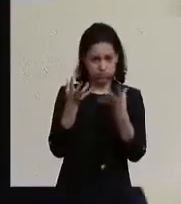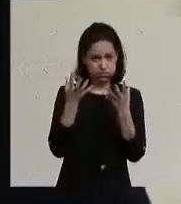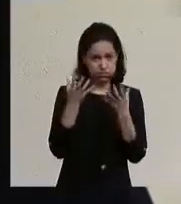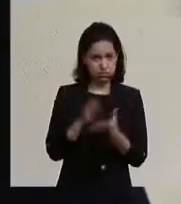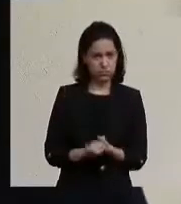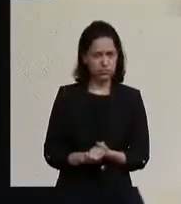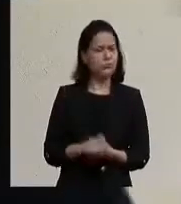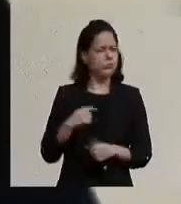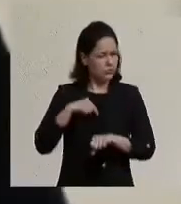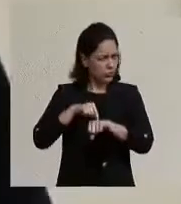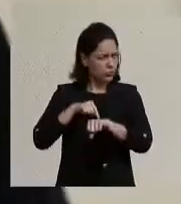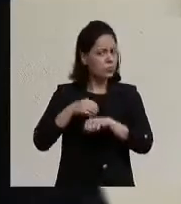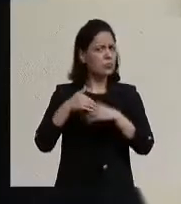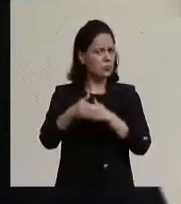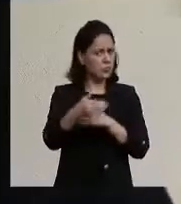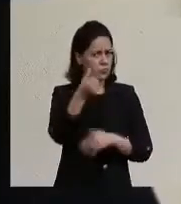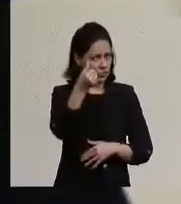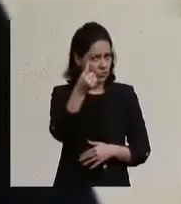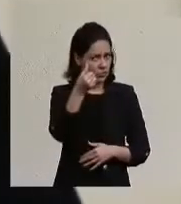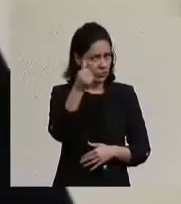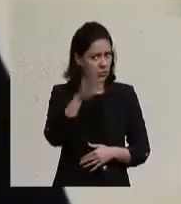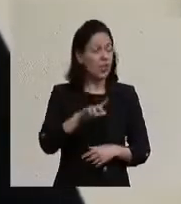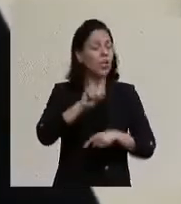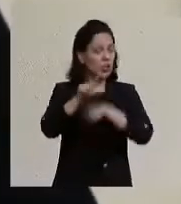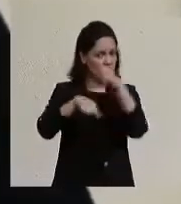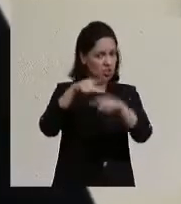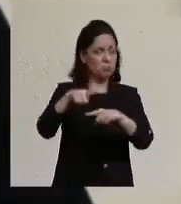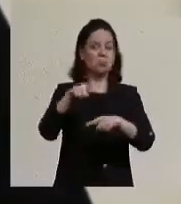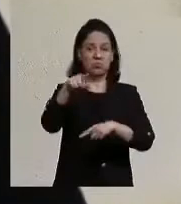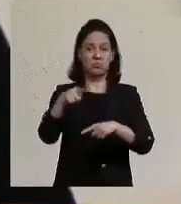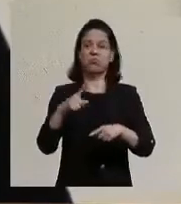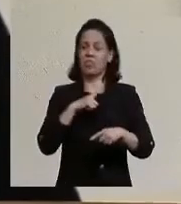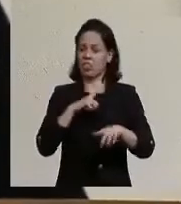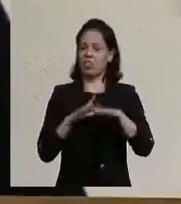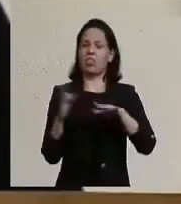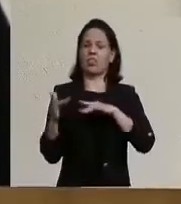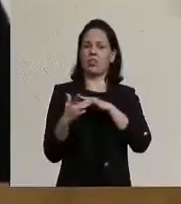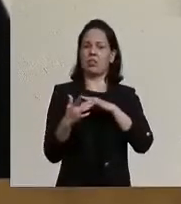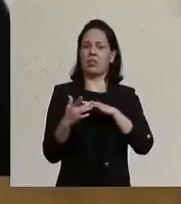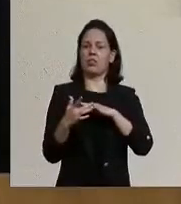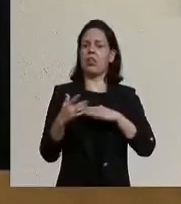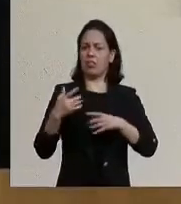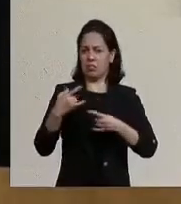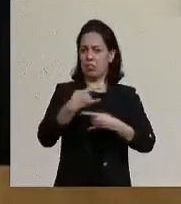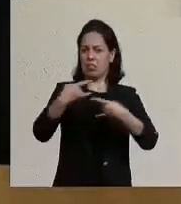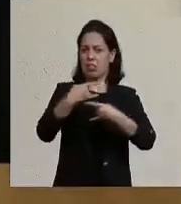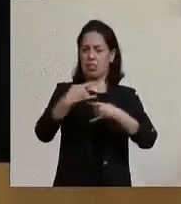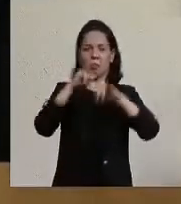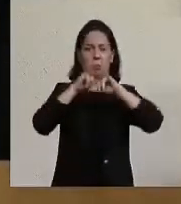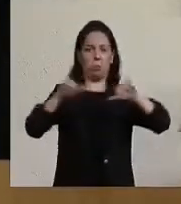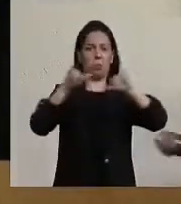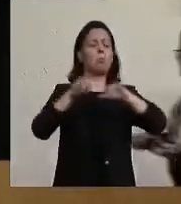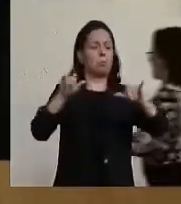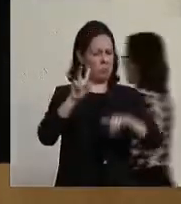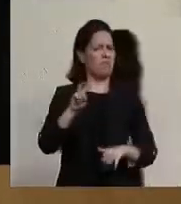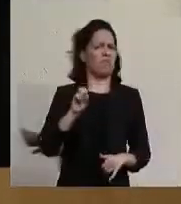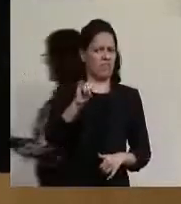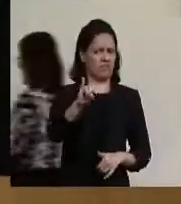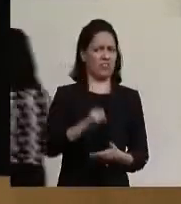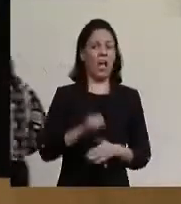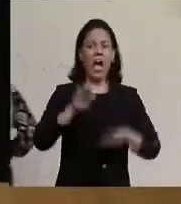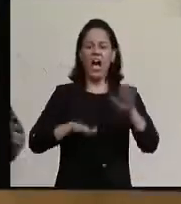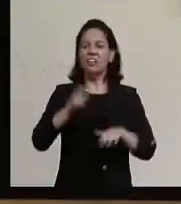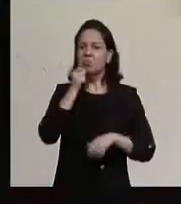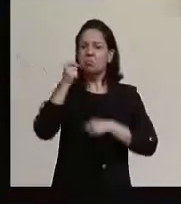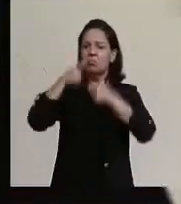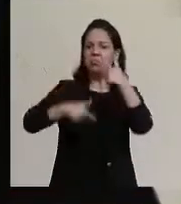às 6 horas 18 horas você vai se pronunciar nas redes sociais vai você vai até talvez você vai